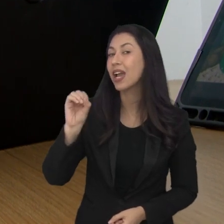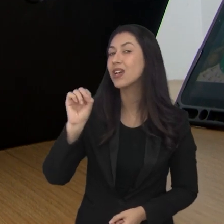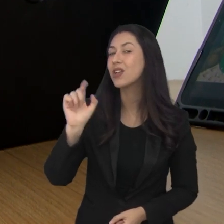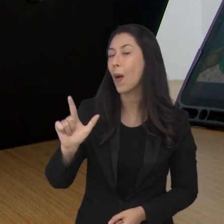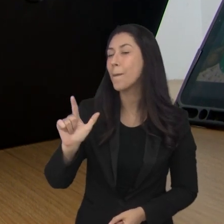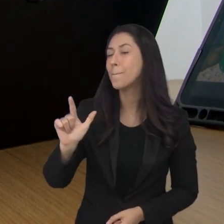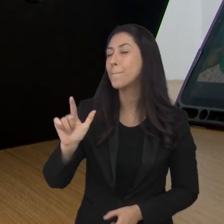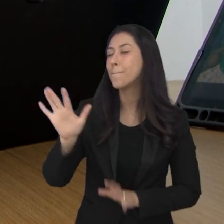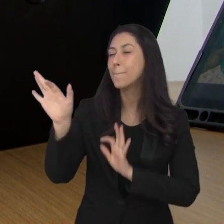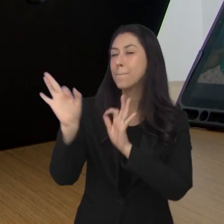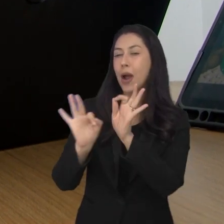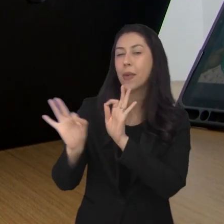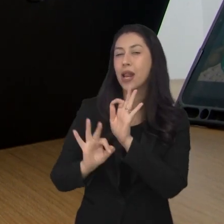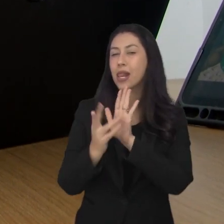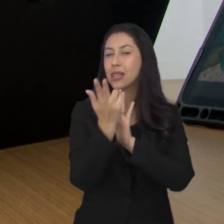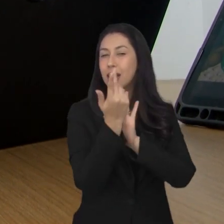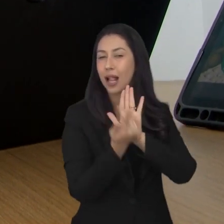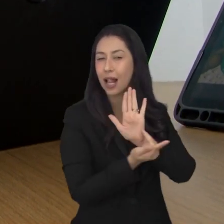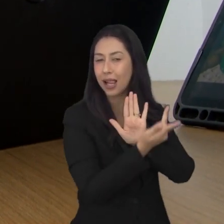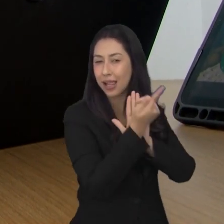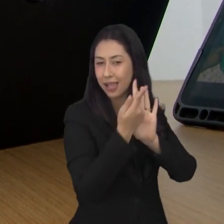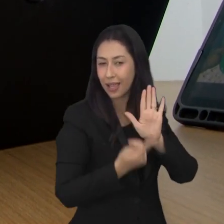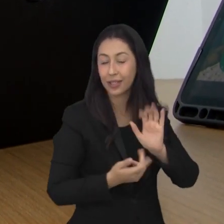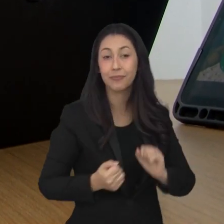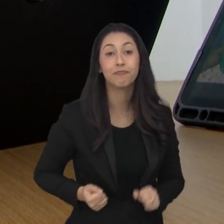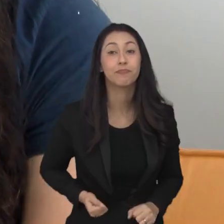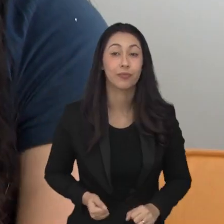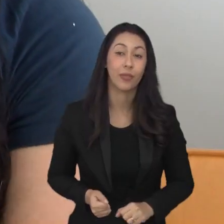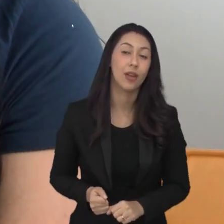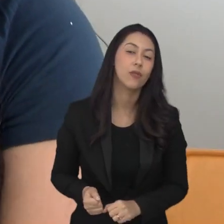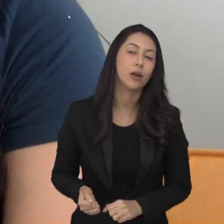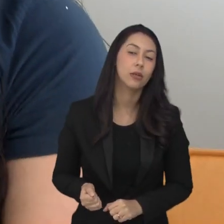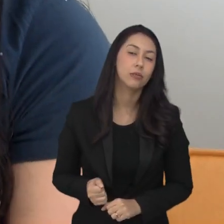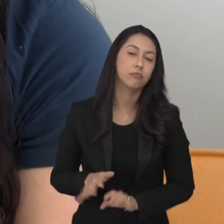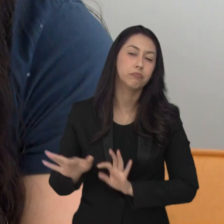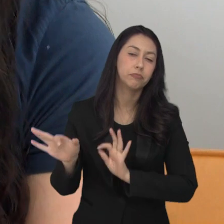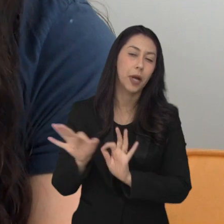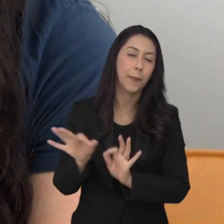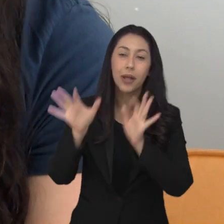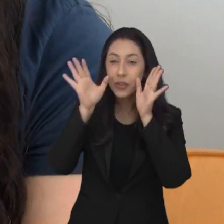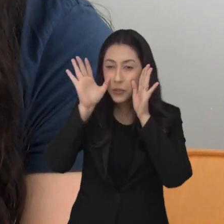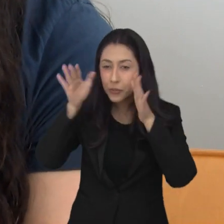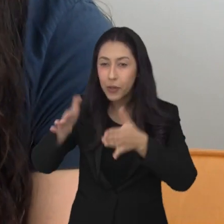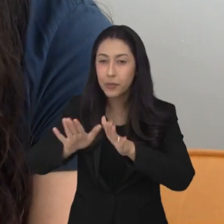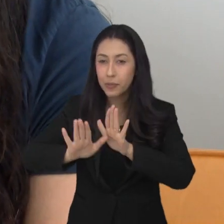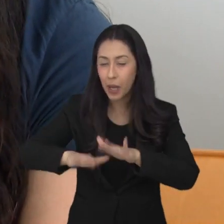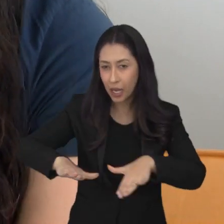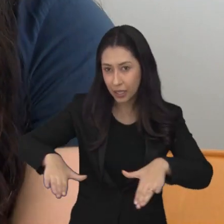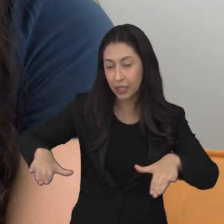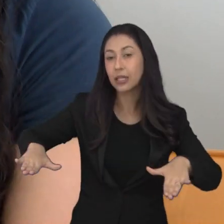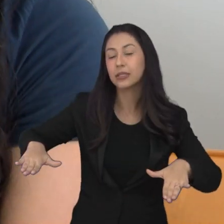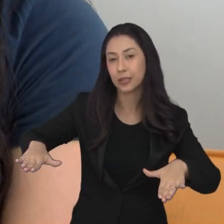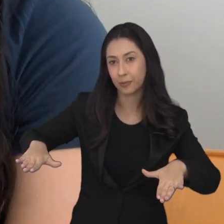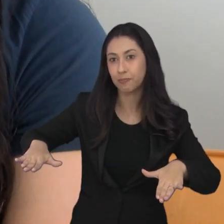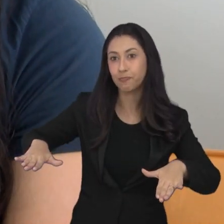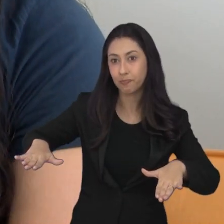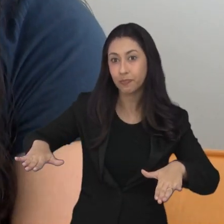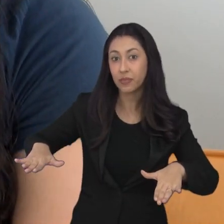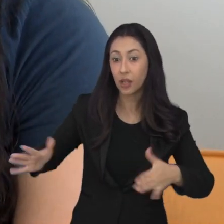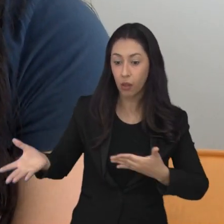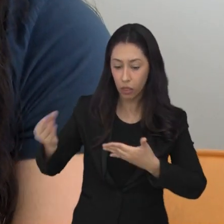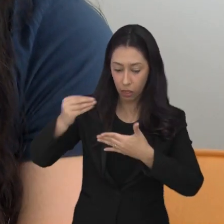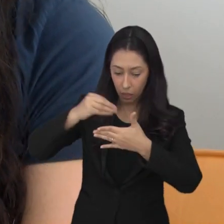a artista visual do projeto e deu vida ao game. Ele foi pensado mais para crianças, né?